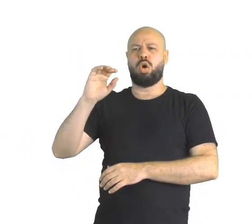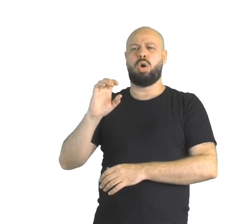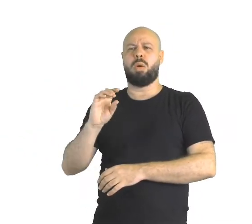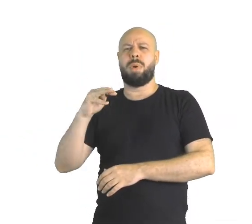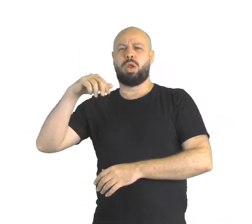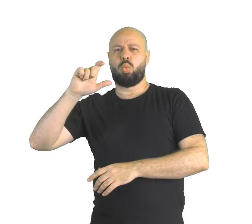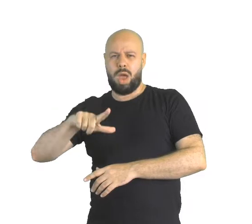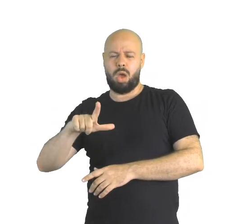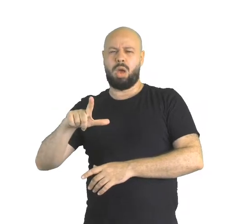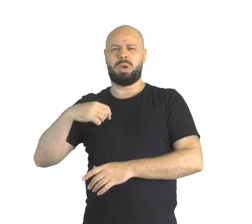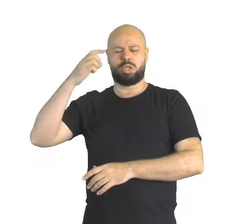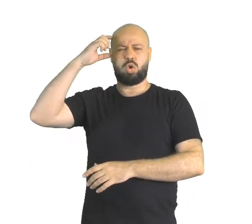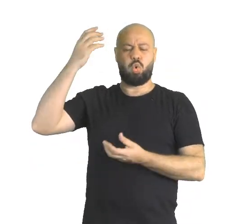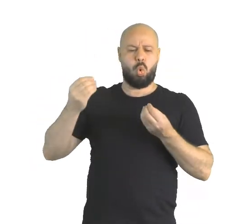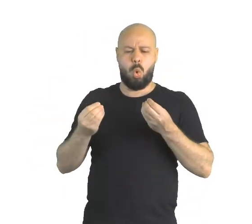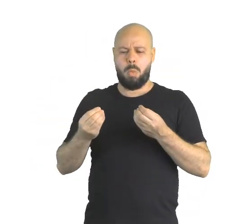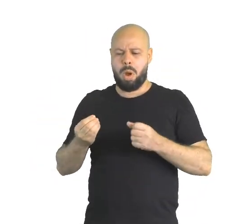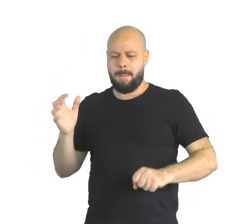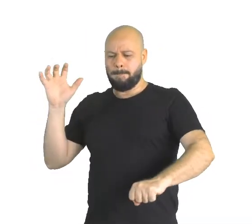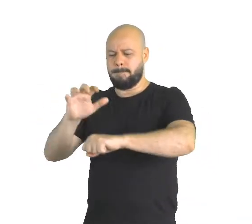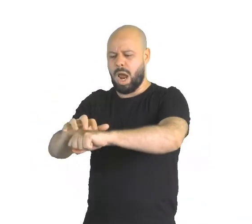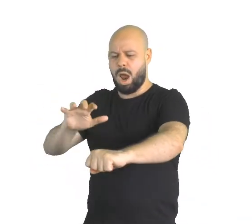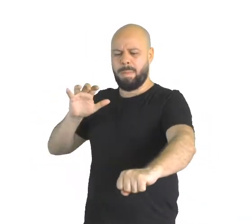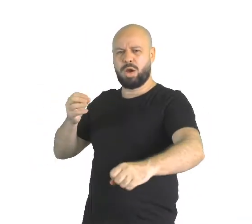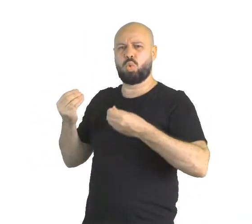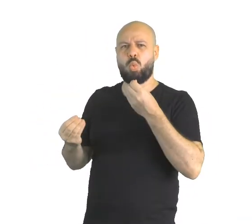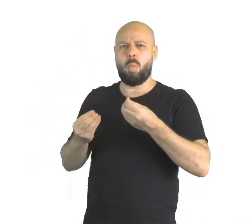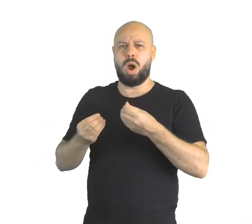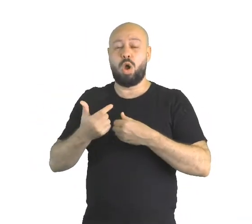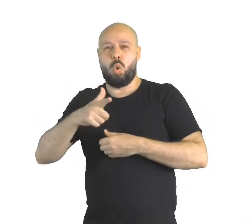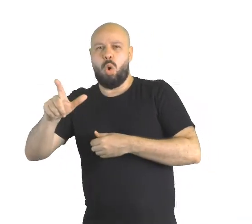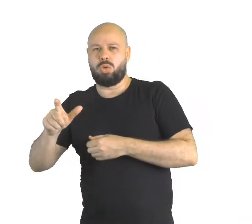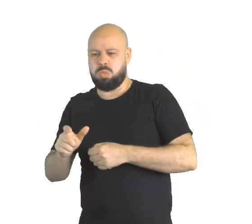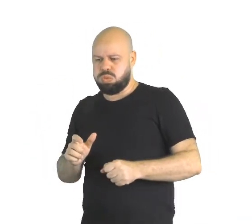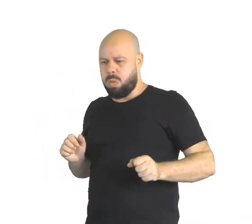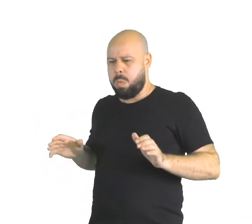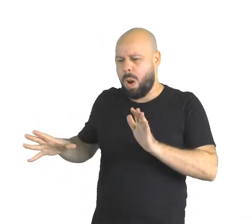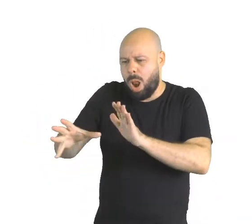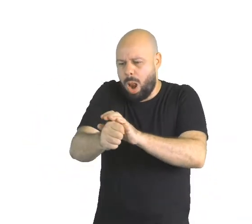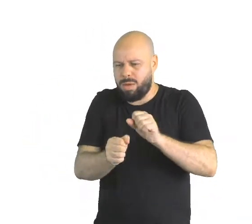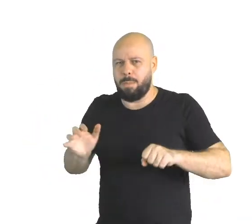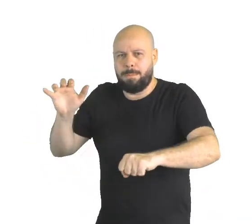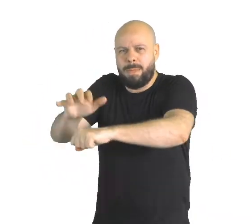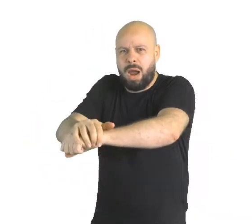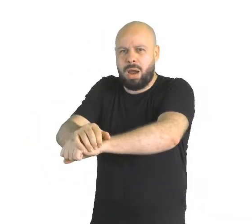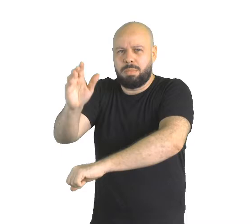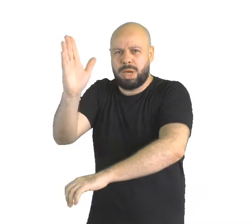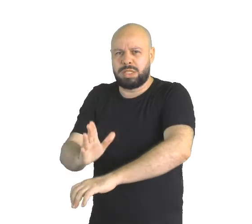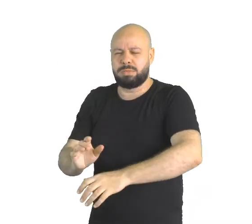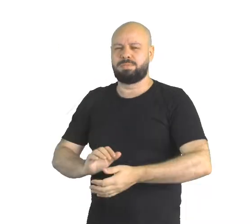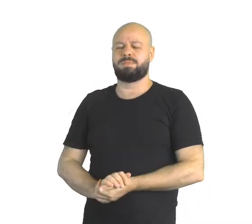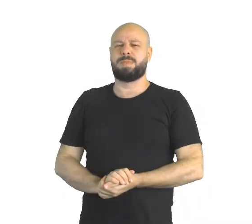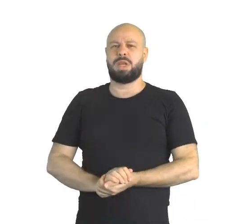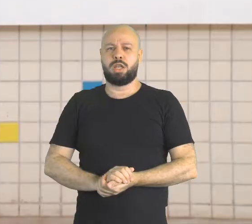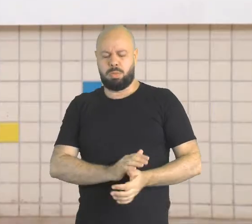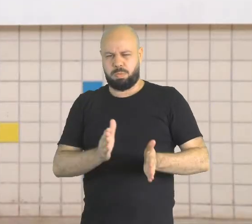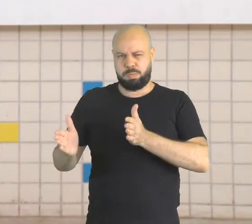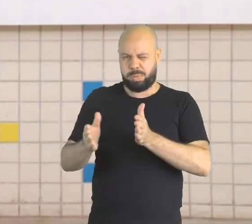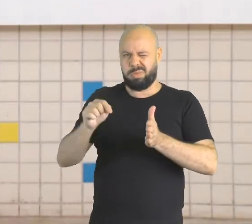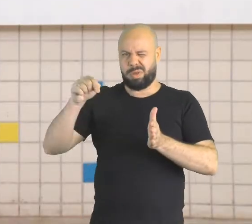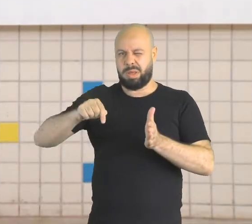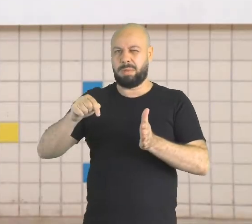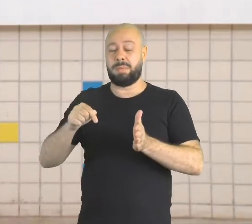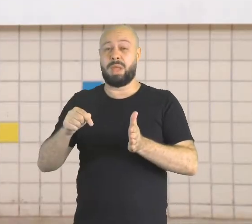preocupação em perder a colônia, né, para invasores corsários. O que acontece? Durante aquele período,